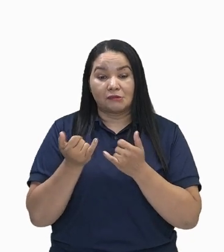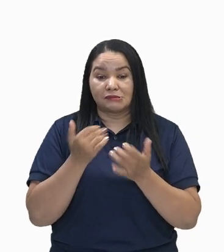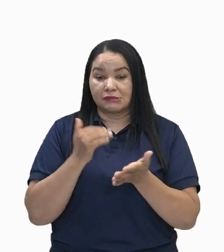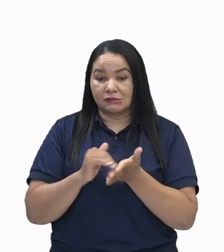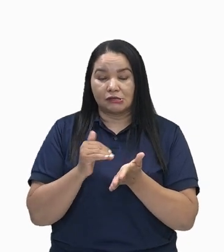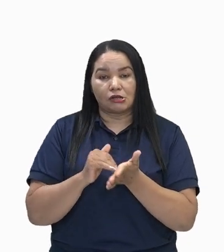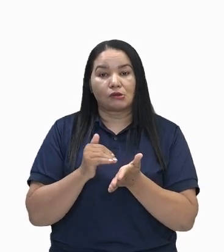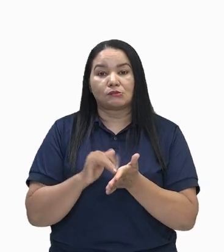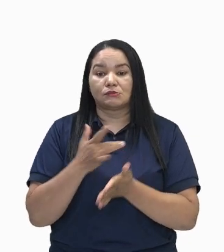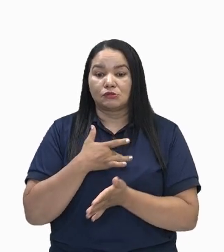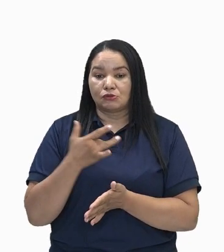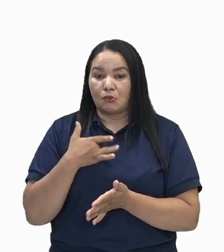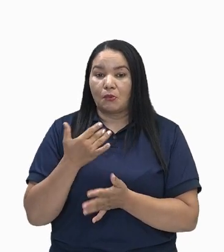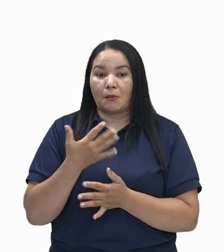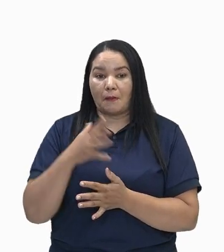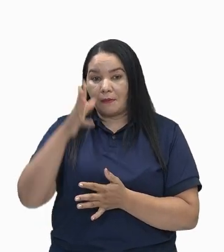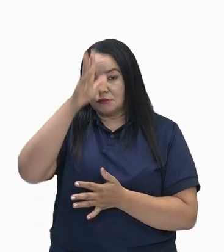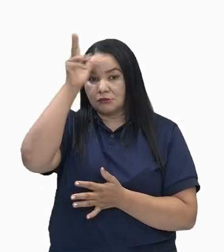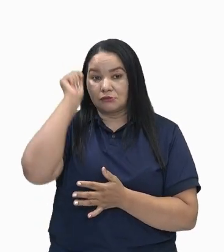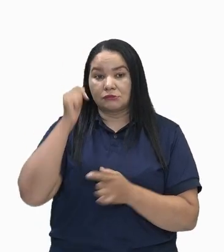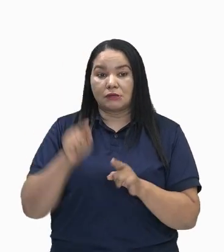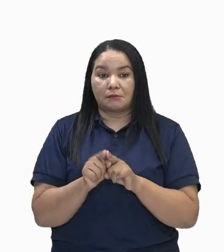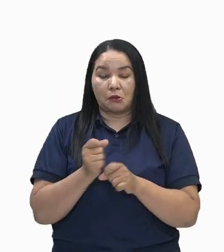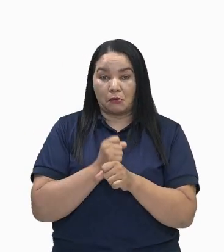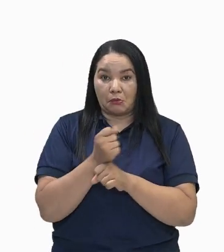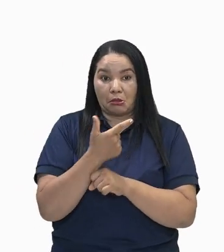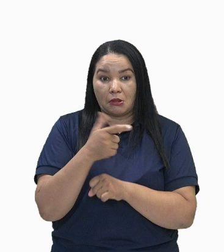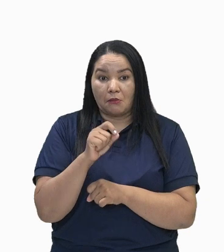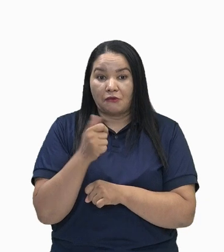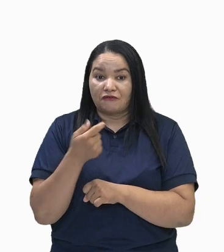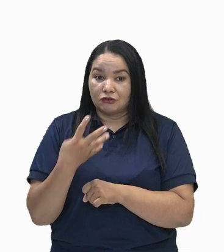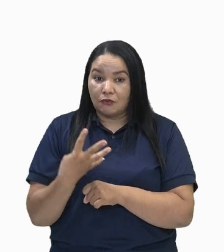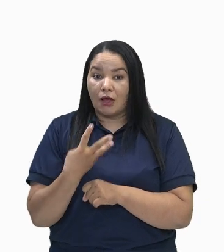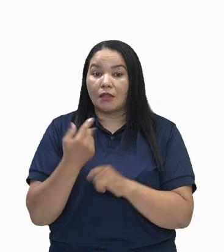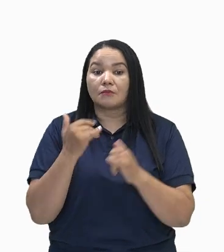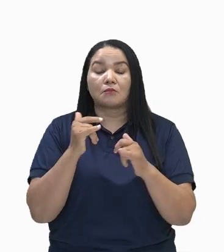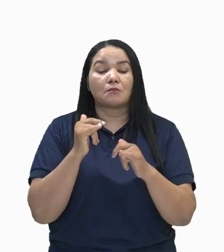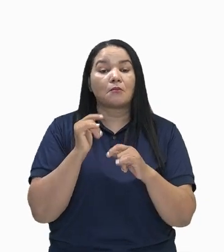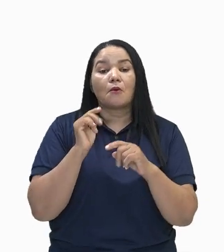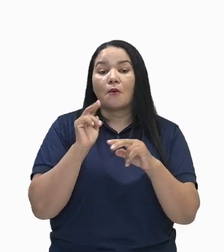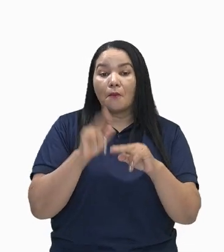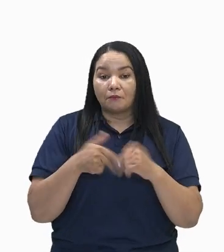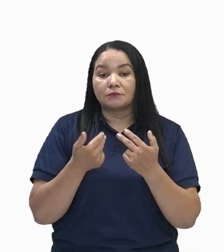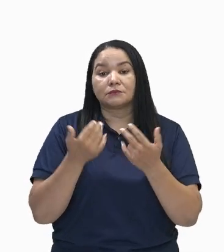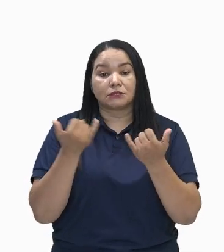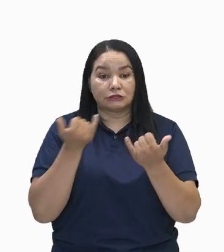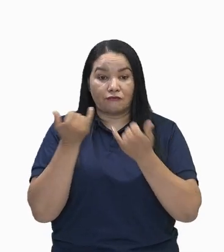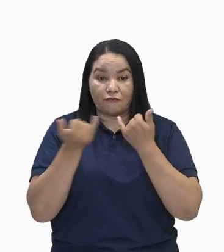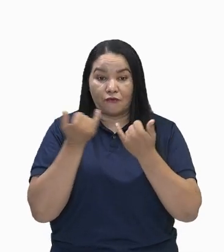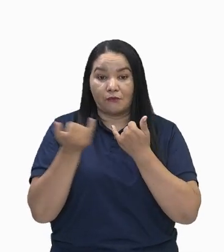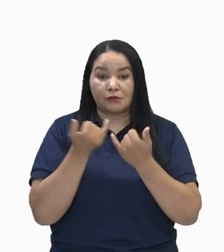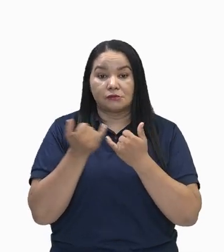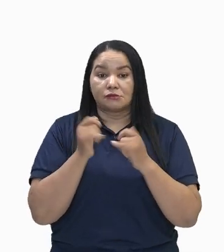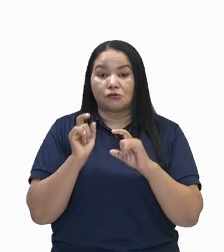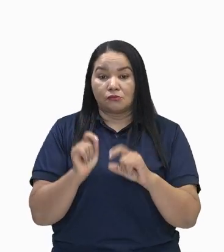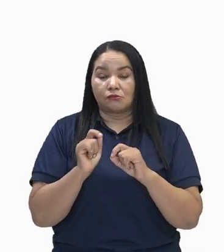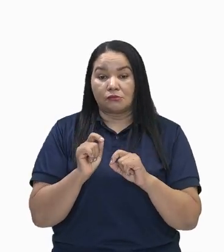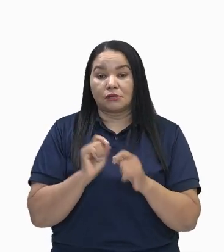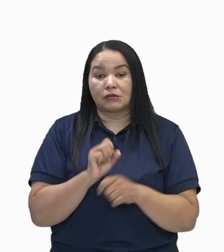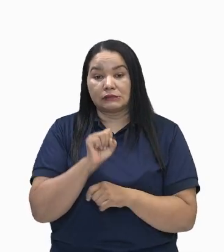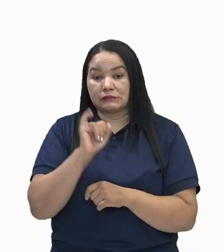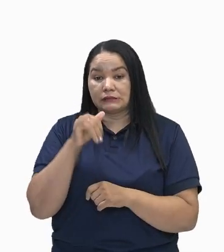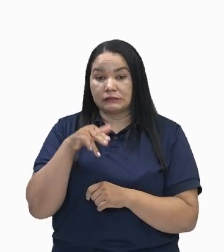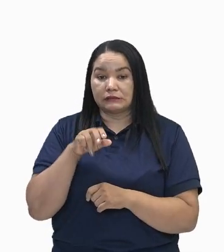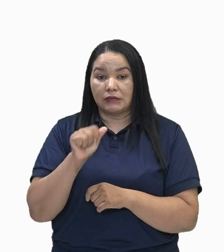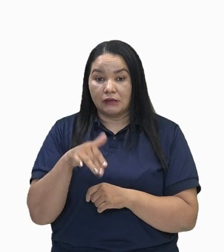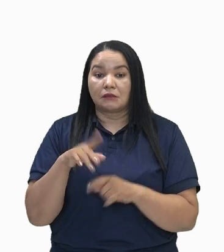e 2024, através dos dados preliminares até o momento, né, novos casos